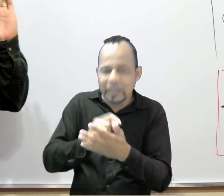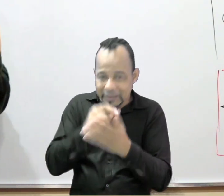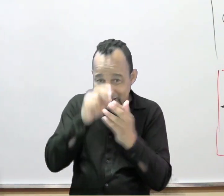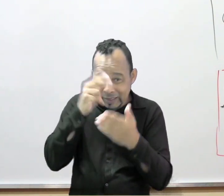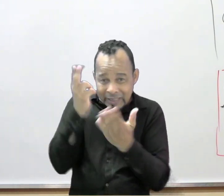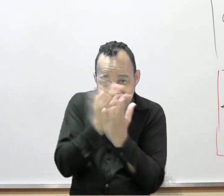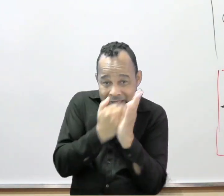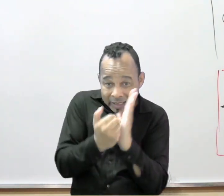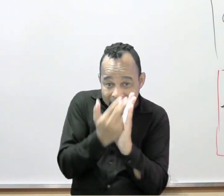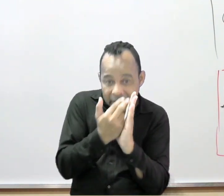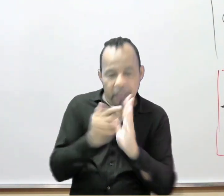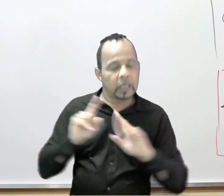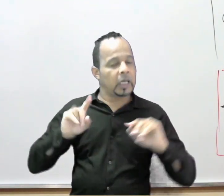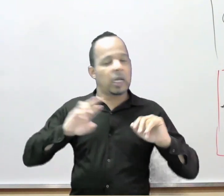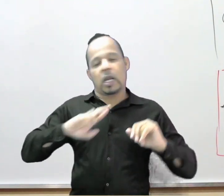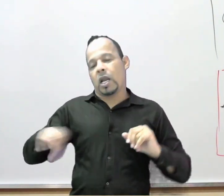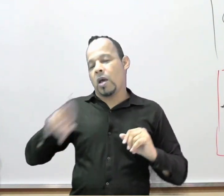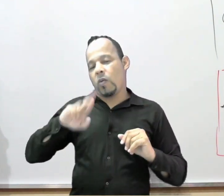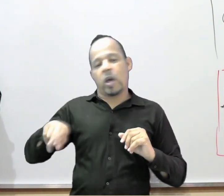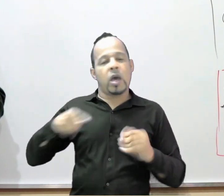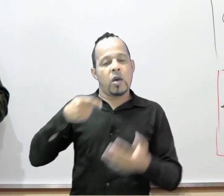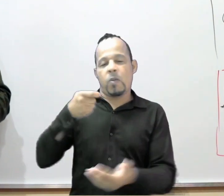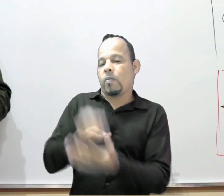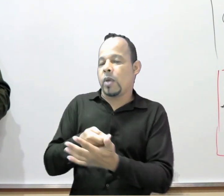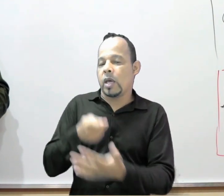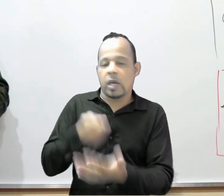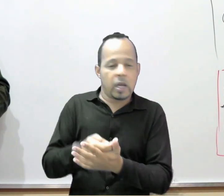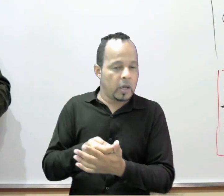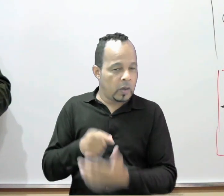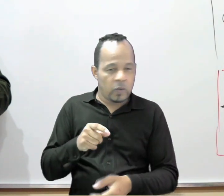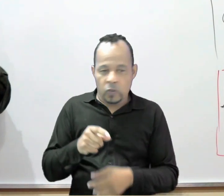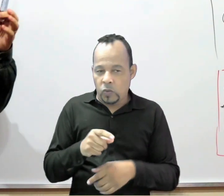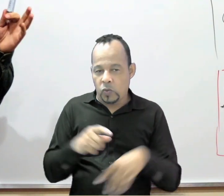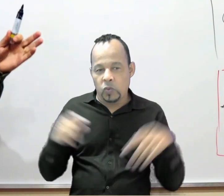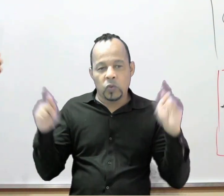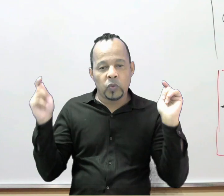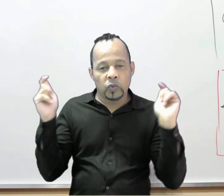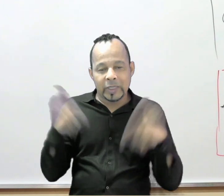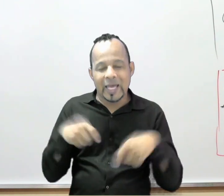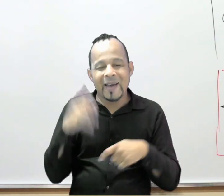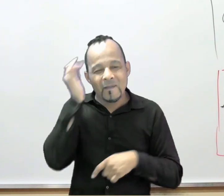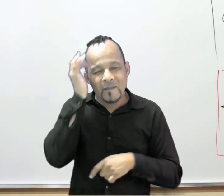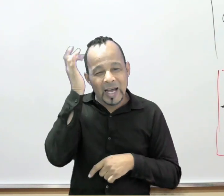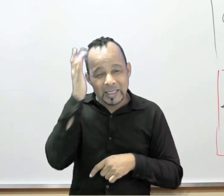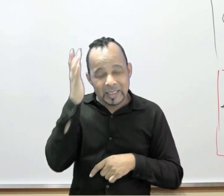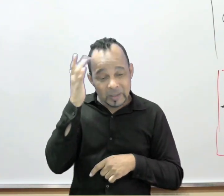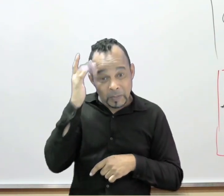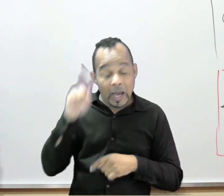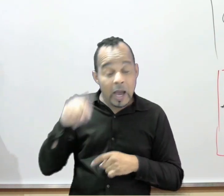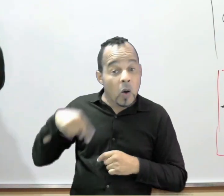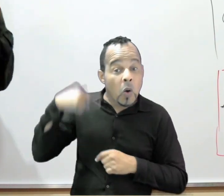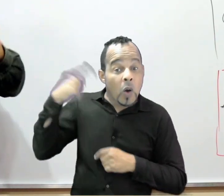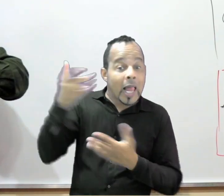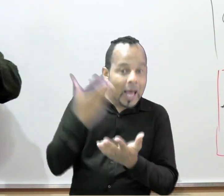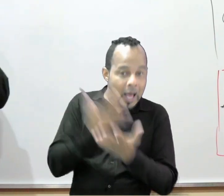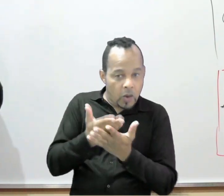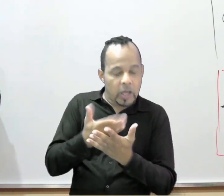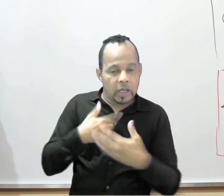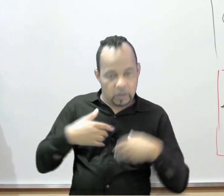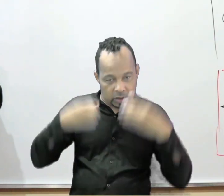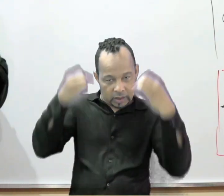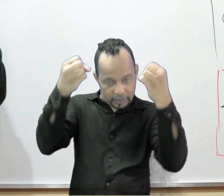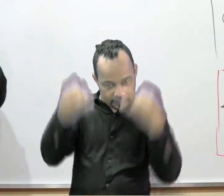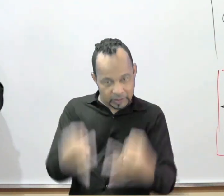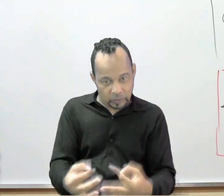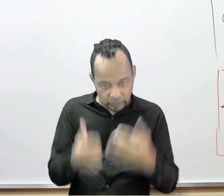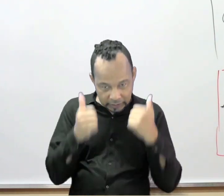Não, beleza? Não precisa disso, você tem uma maneira fácil de sair disso, mas eu vou deixar isso para a